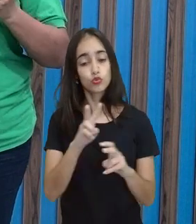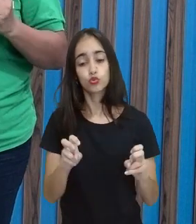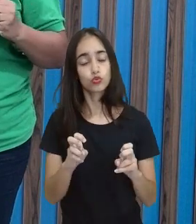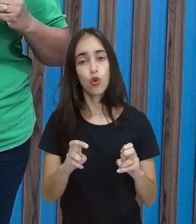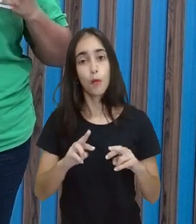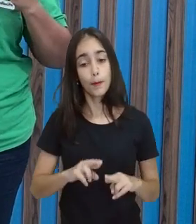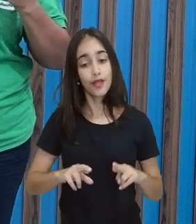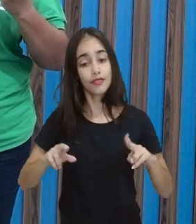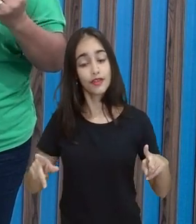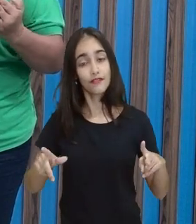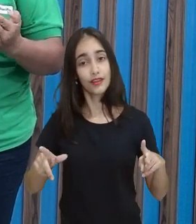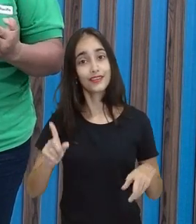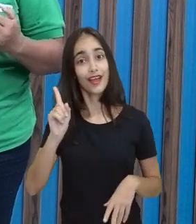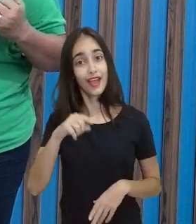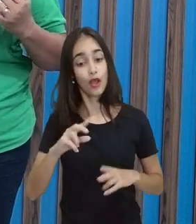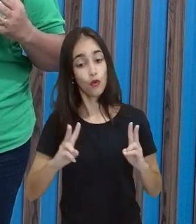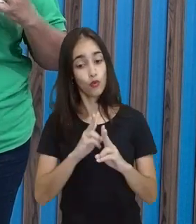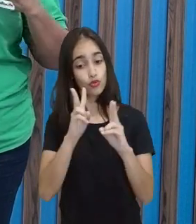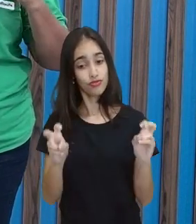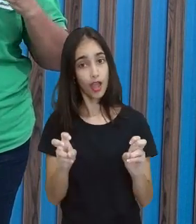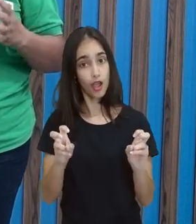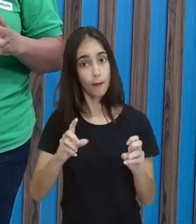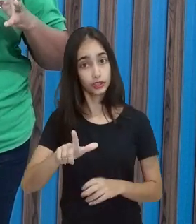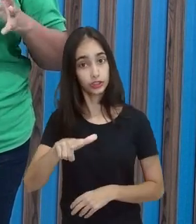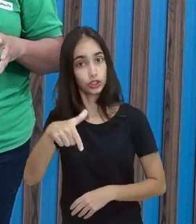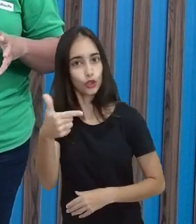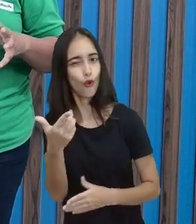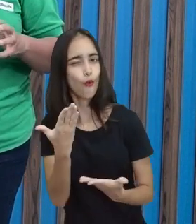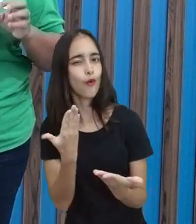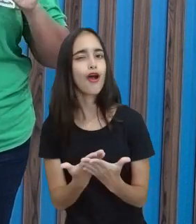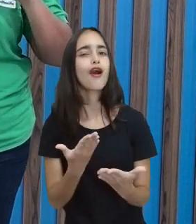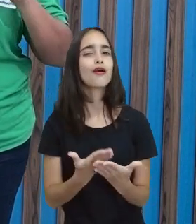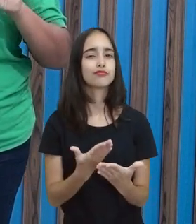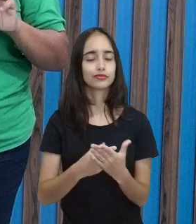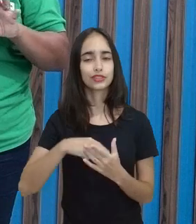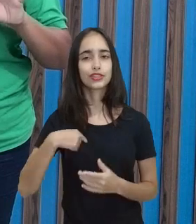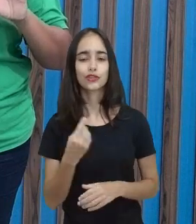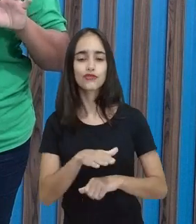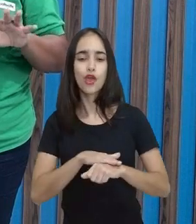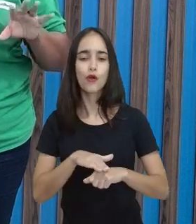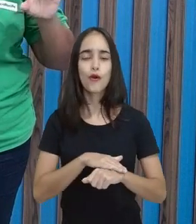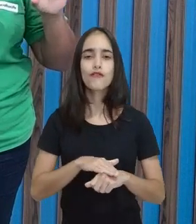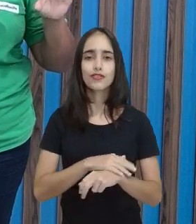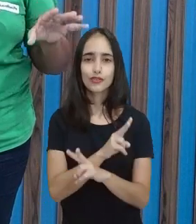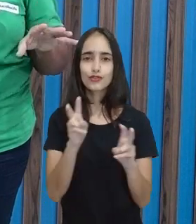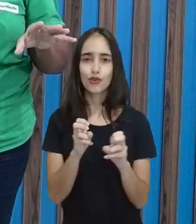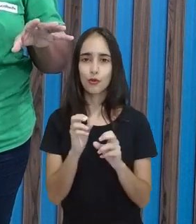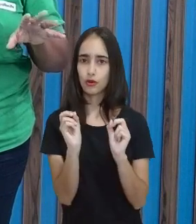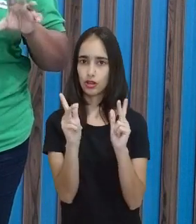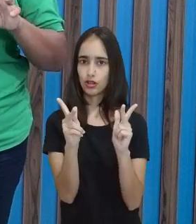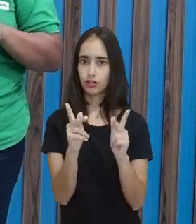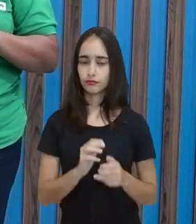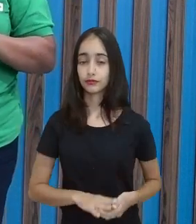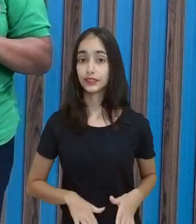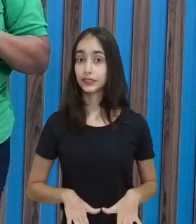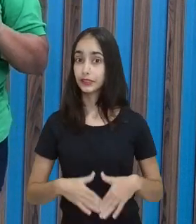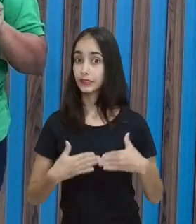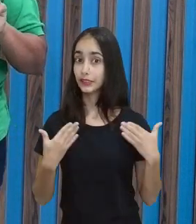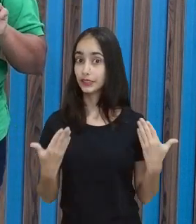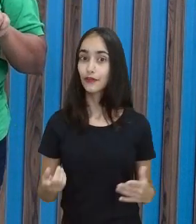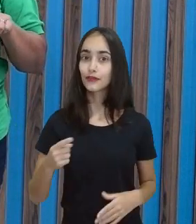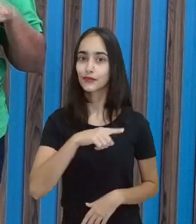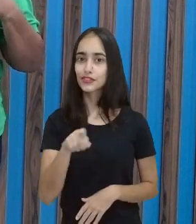ser tema de outra aula que nós vamos falar exatamente sobre isso, os tipos de materiais. Então, ó,